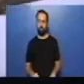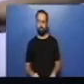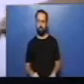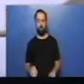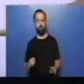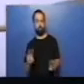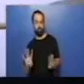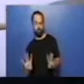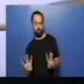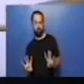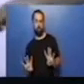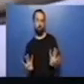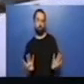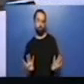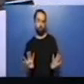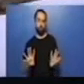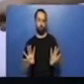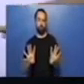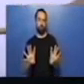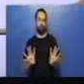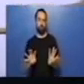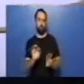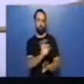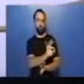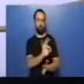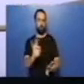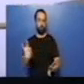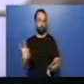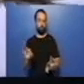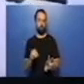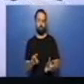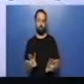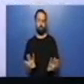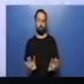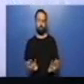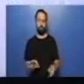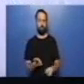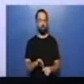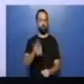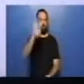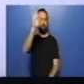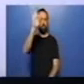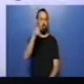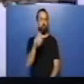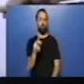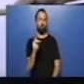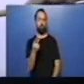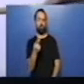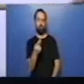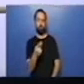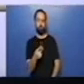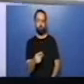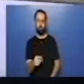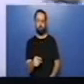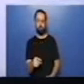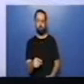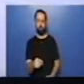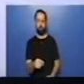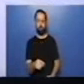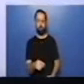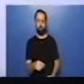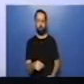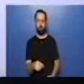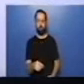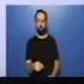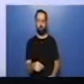vai dividir o lado em dois tamanhos iguais de 4. Aqui é o H, a altura. Para achar essa